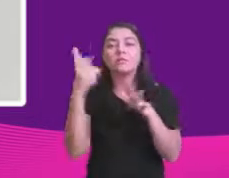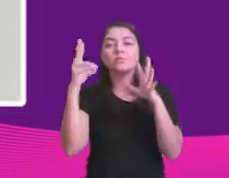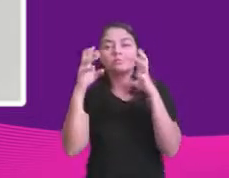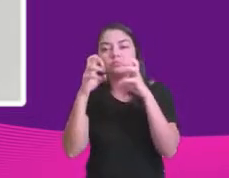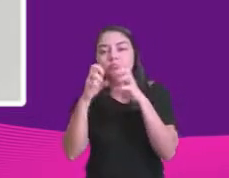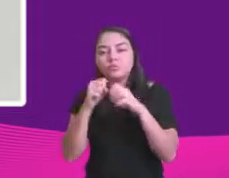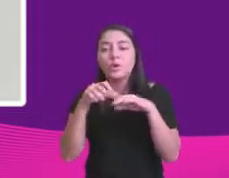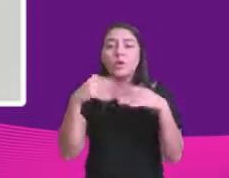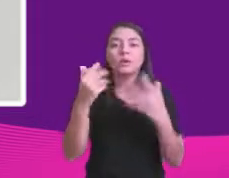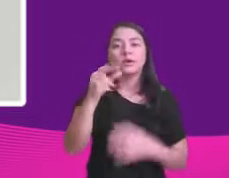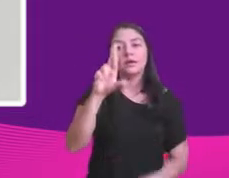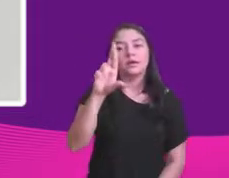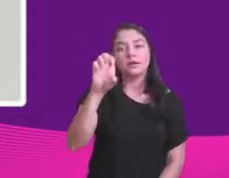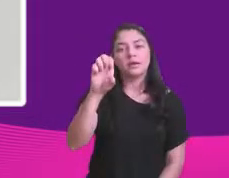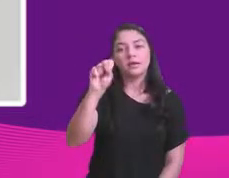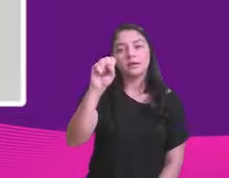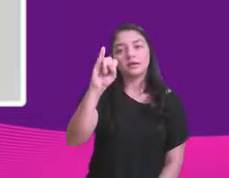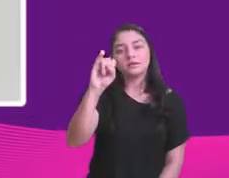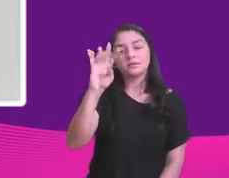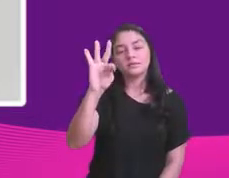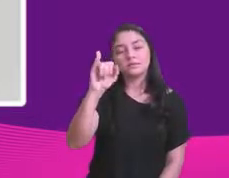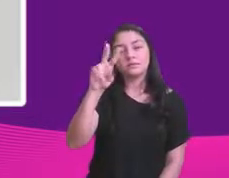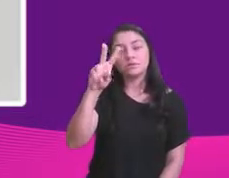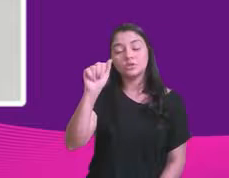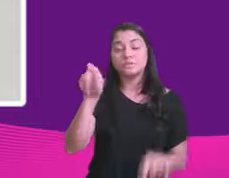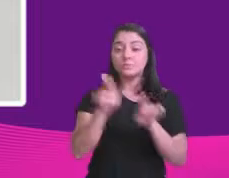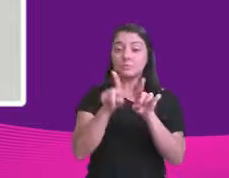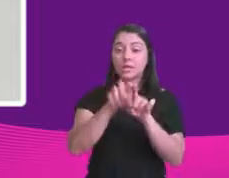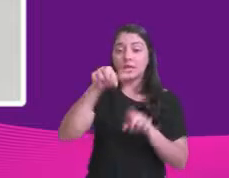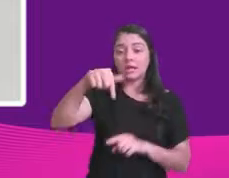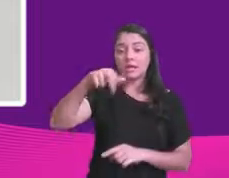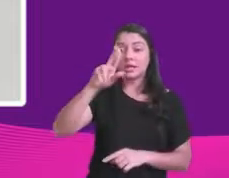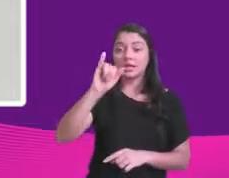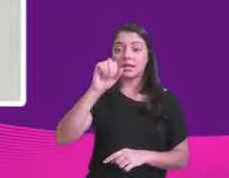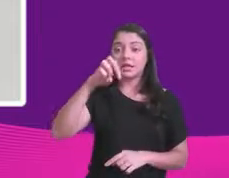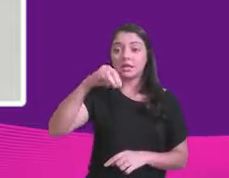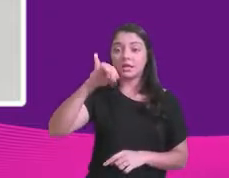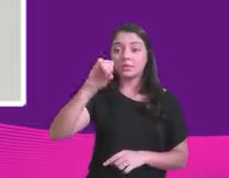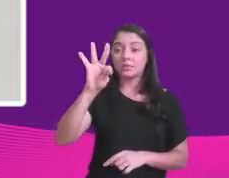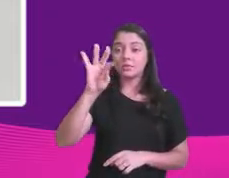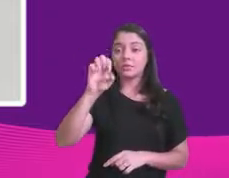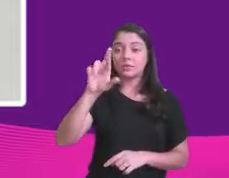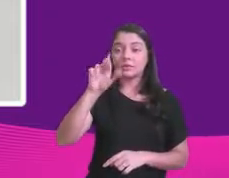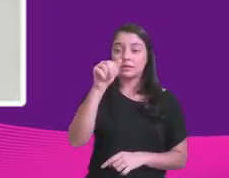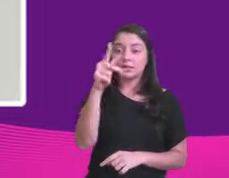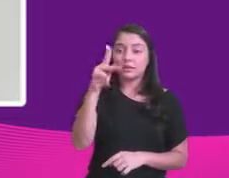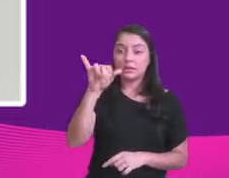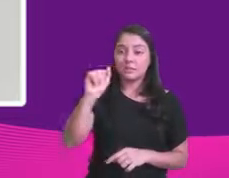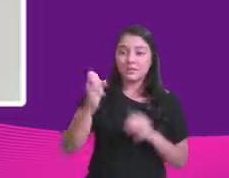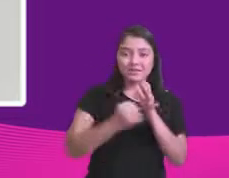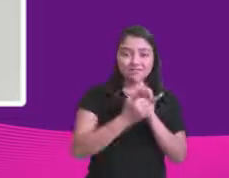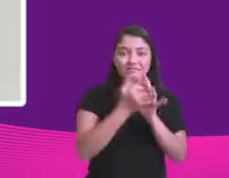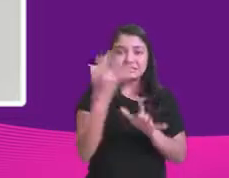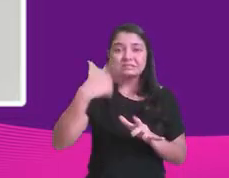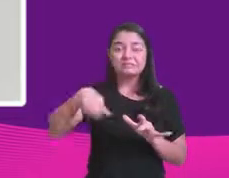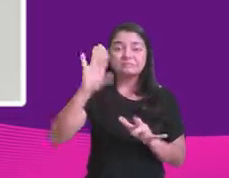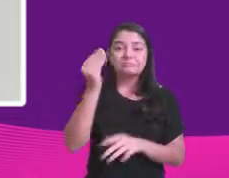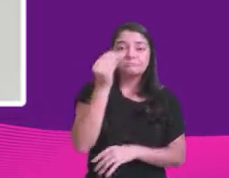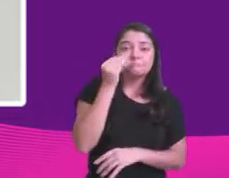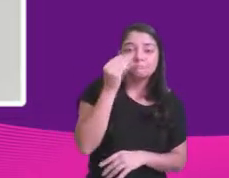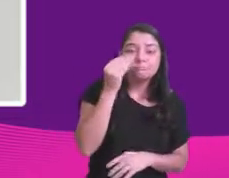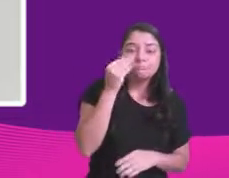recidiva, múltiplos esquemas de quimioterapia, cada centro vem tentando achar a sua melhor receita para